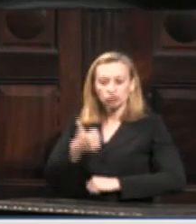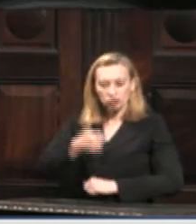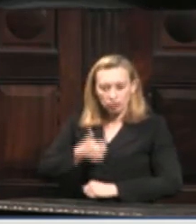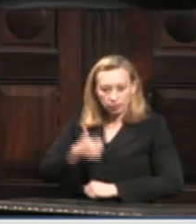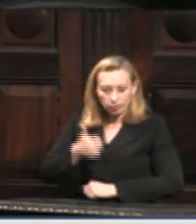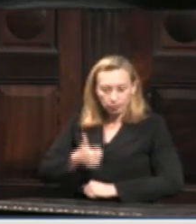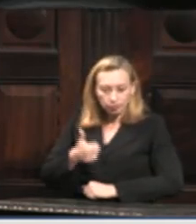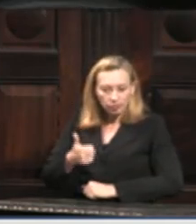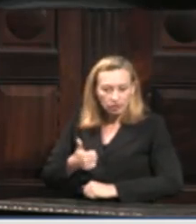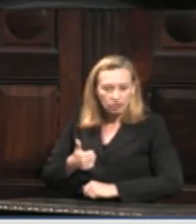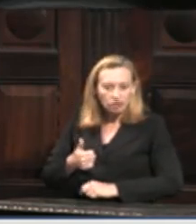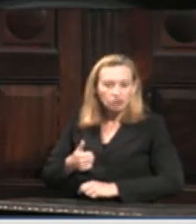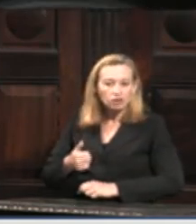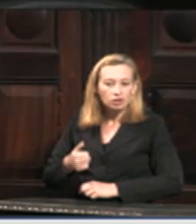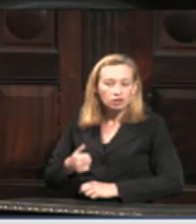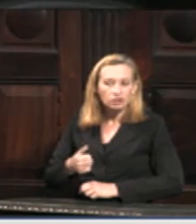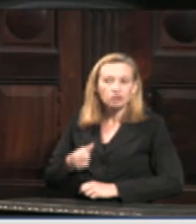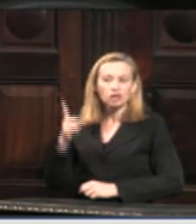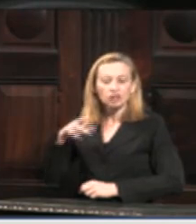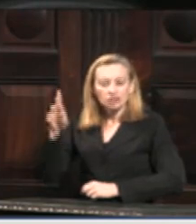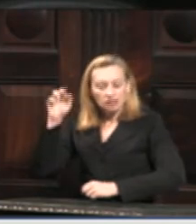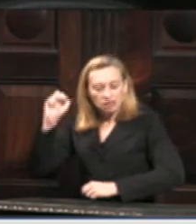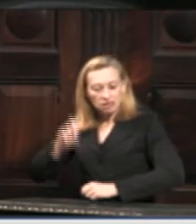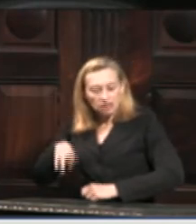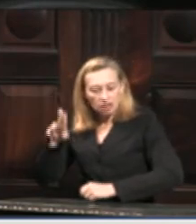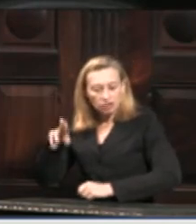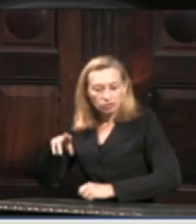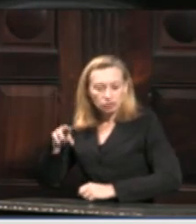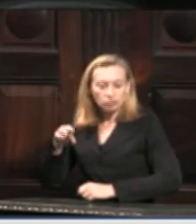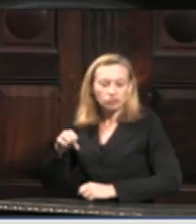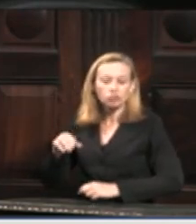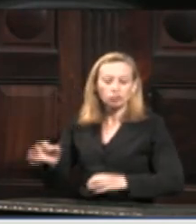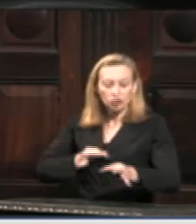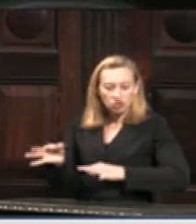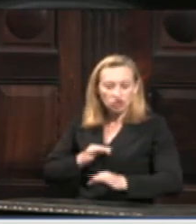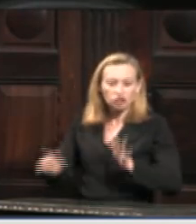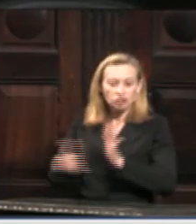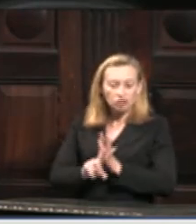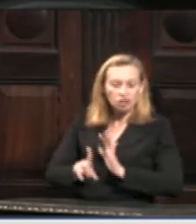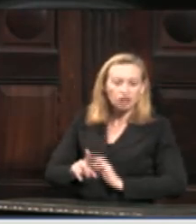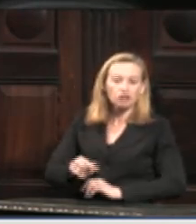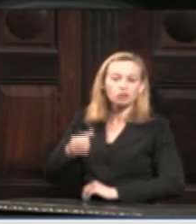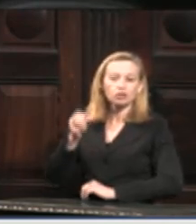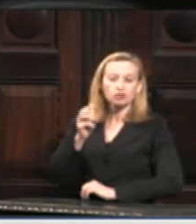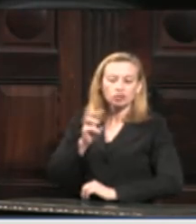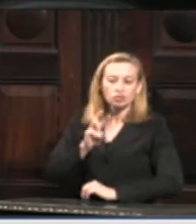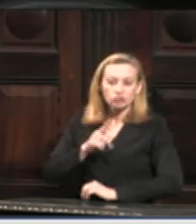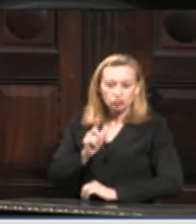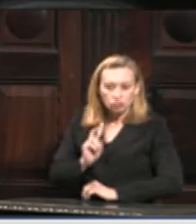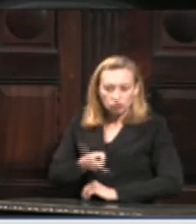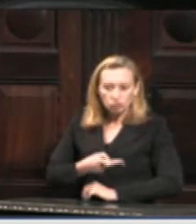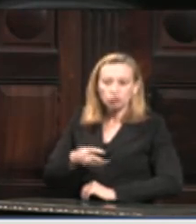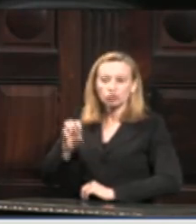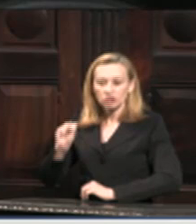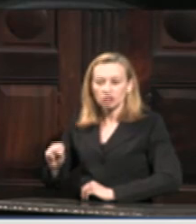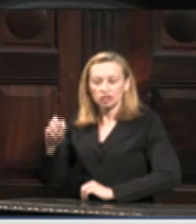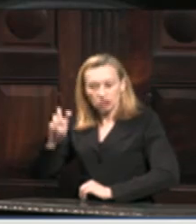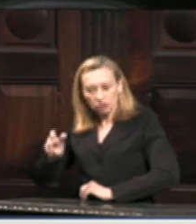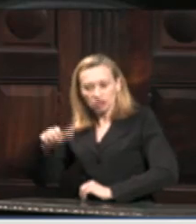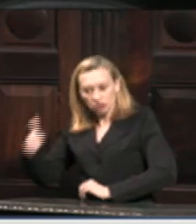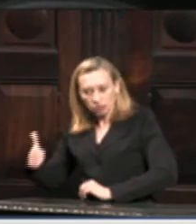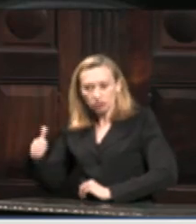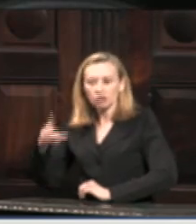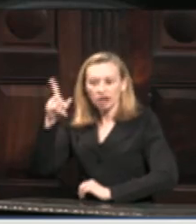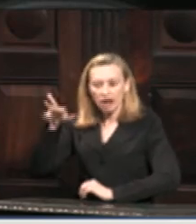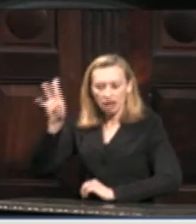2.564 de 2013, de autoria dos deputados André Siciliano. Projeto de lei 2.851 de 2014, de autoria do deputado Carlos